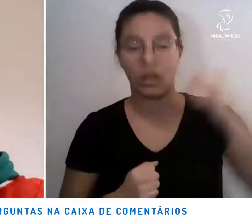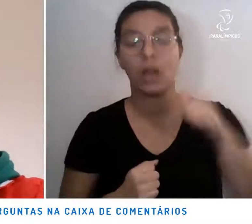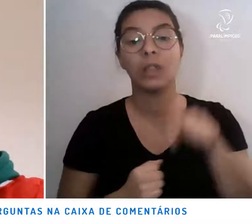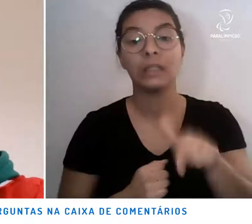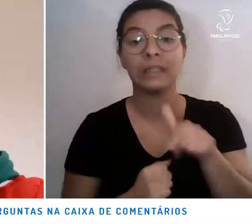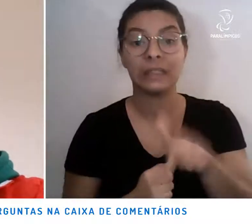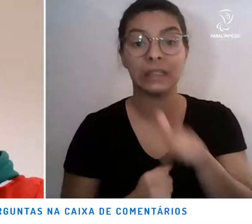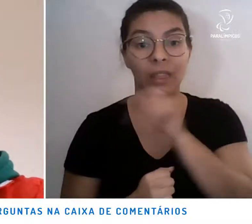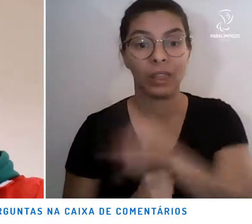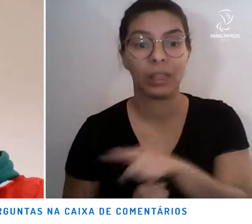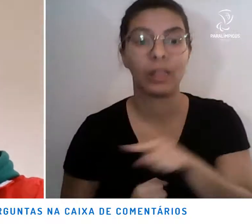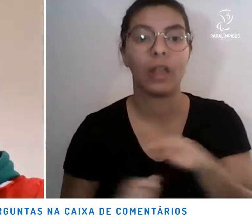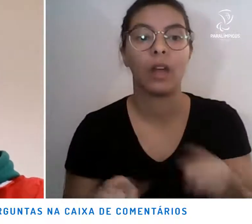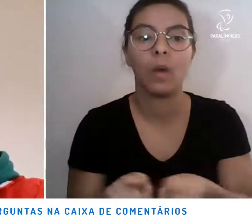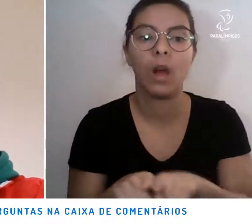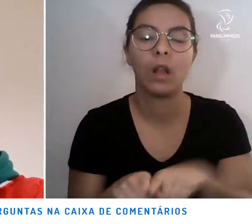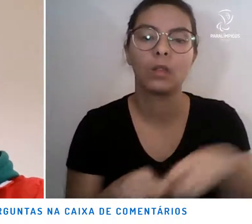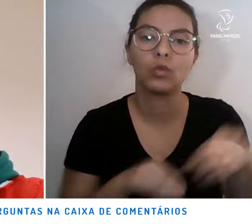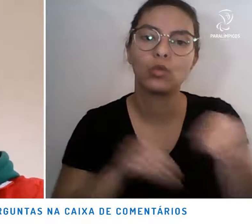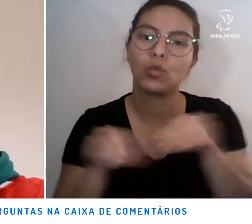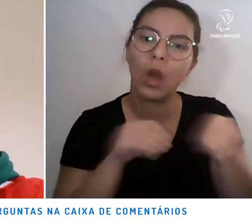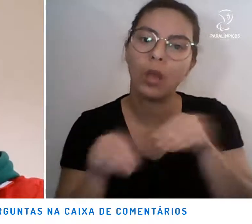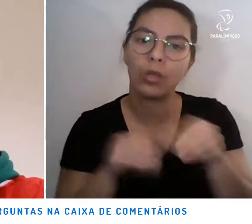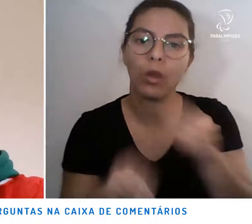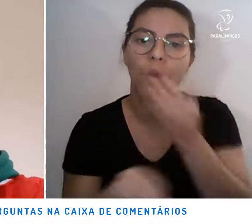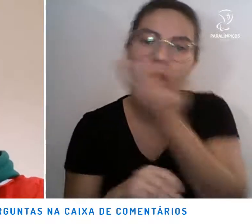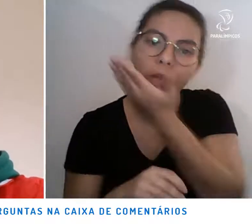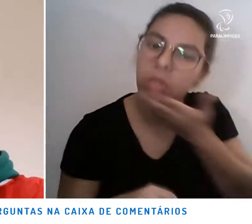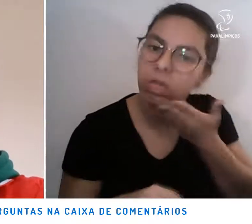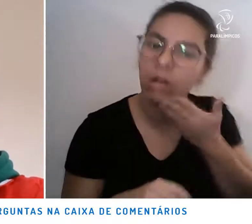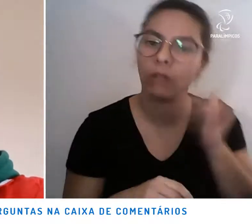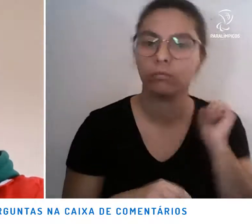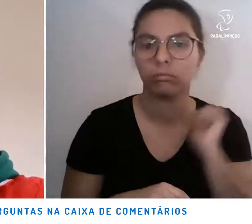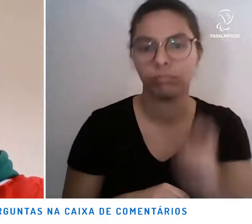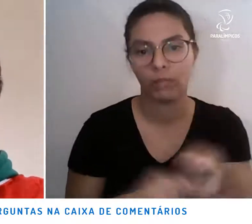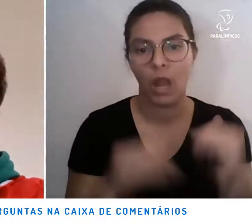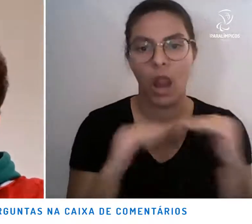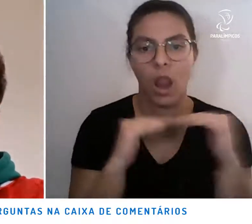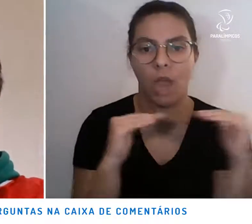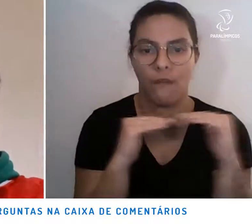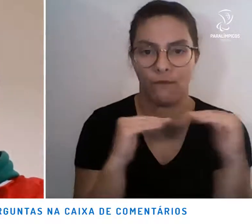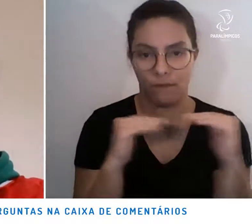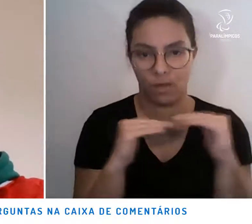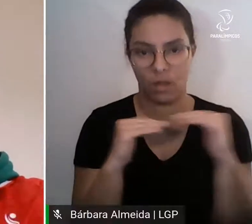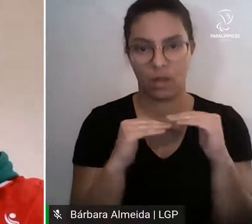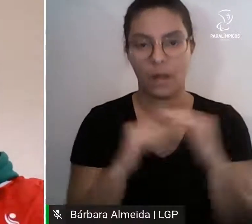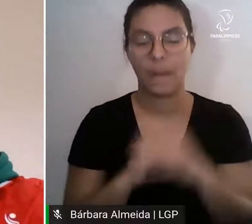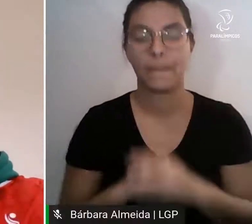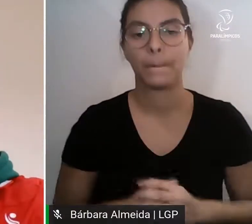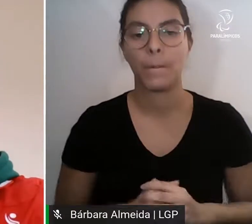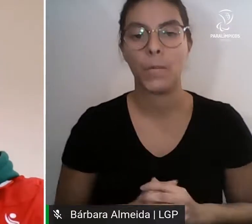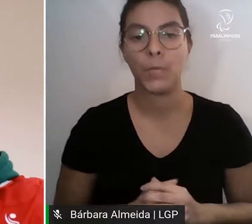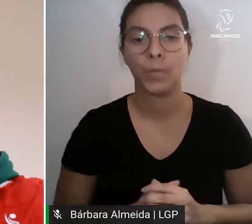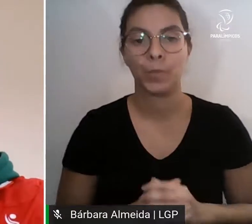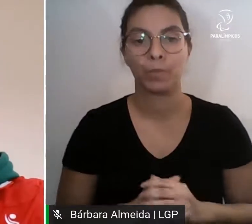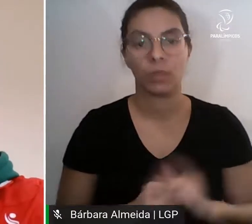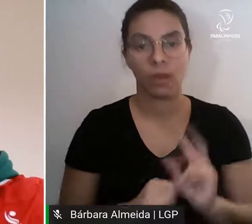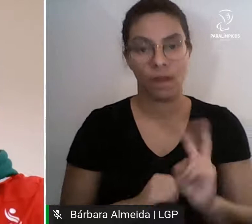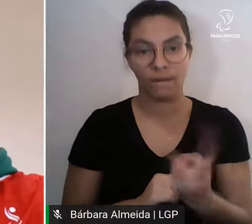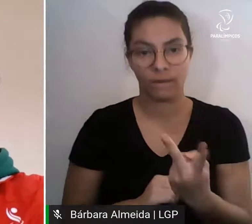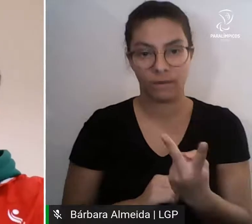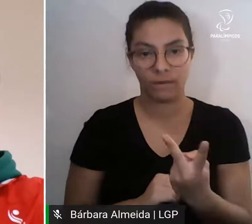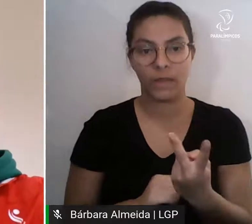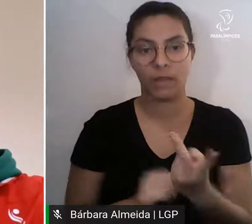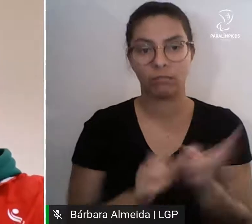tem para jogar com um determinado nível a nossa modalidade. Portanto, temos 2 classes para cadeiras de